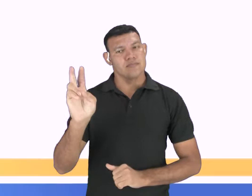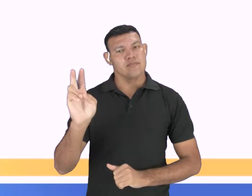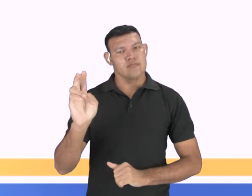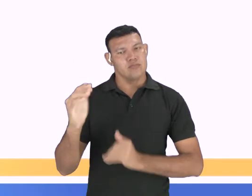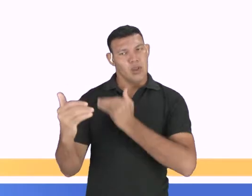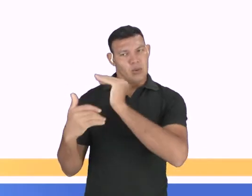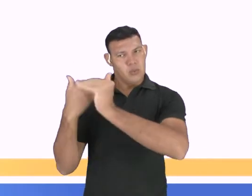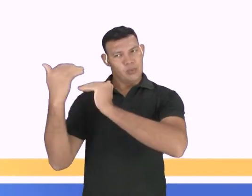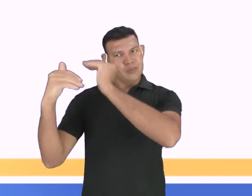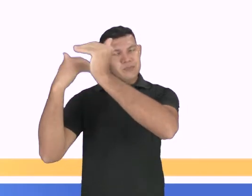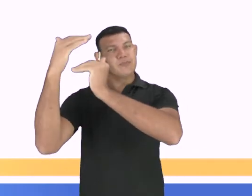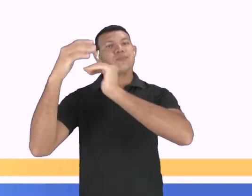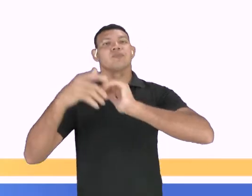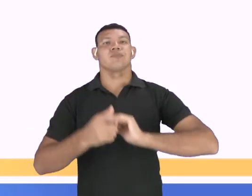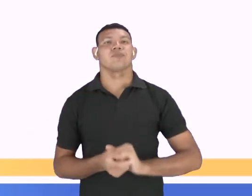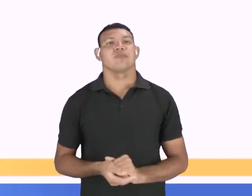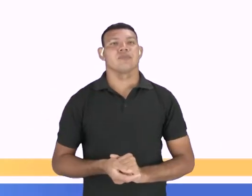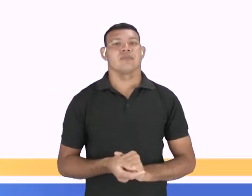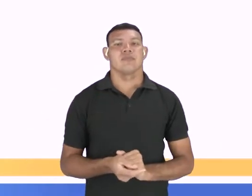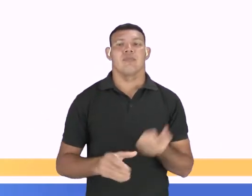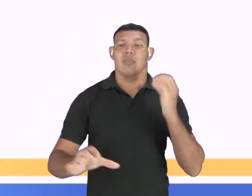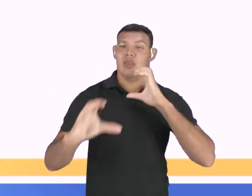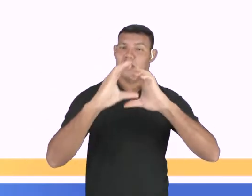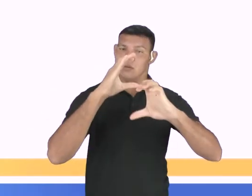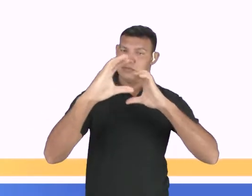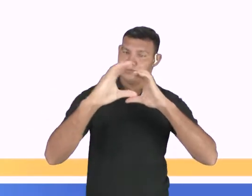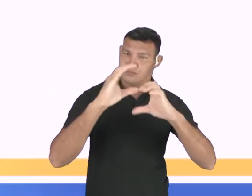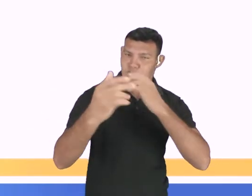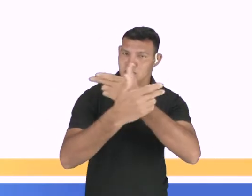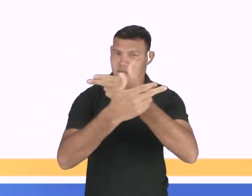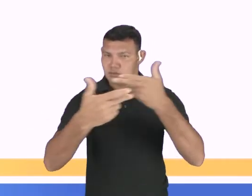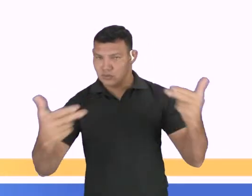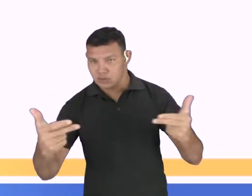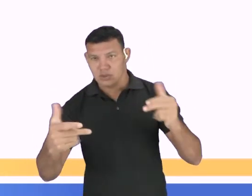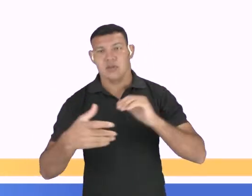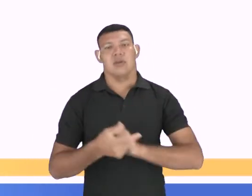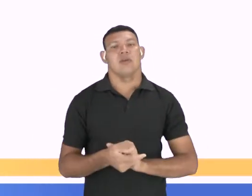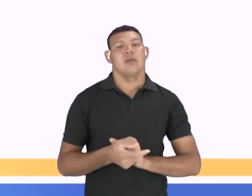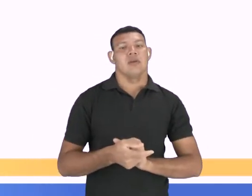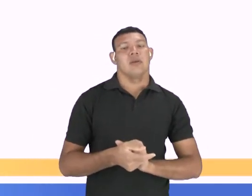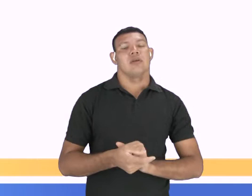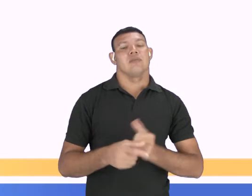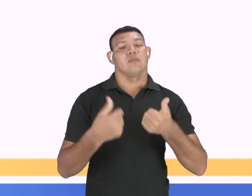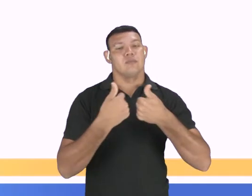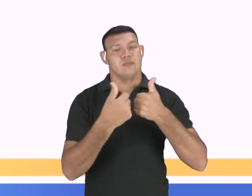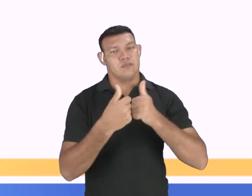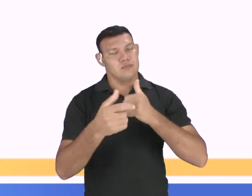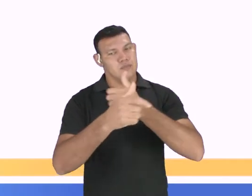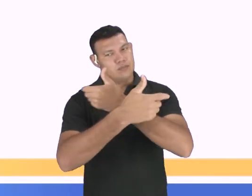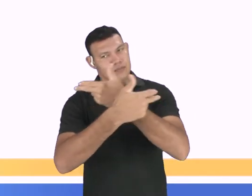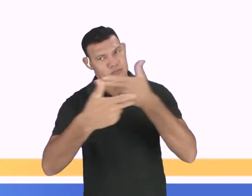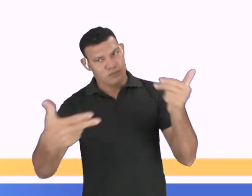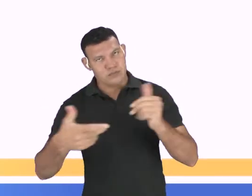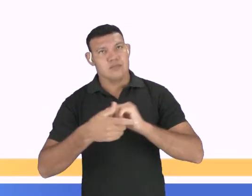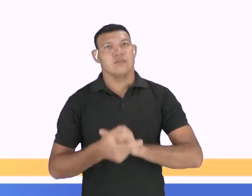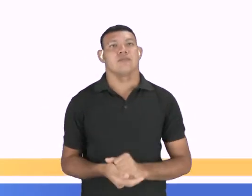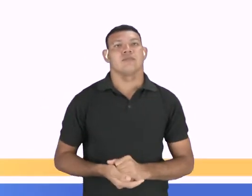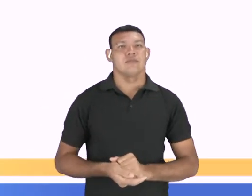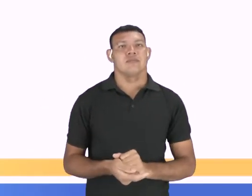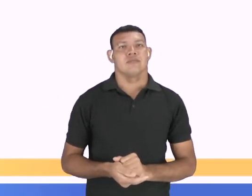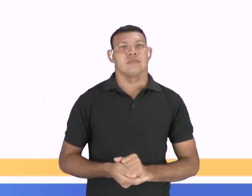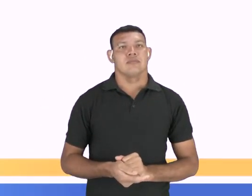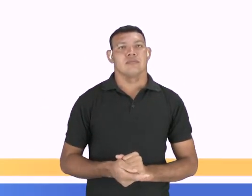progresso, os meios de comunicação, de locomoção, com os meios de transporte. O